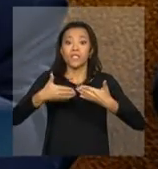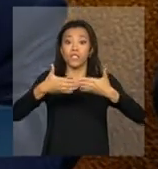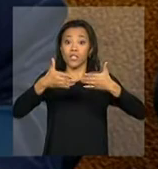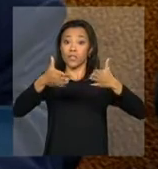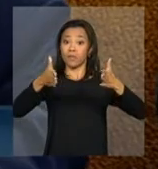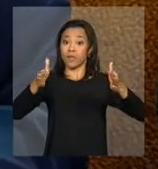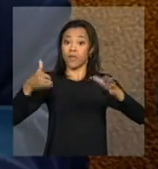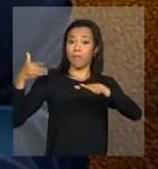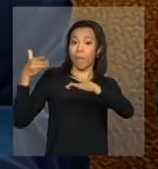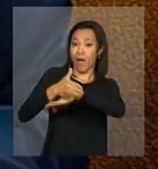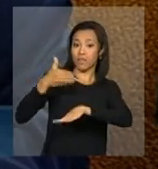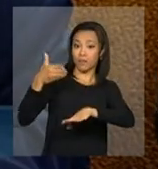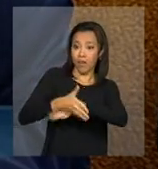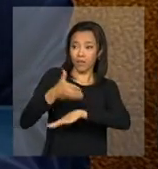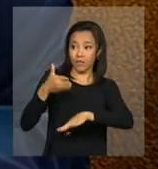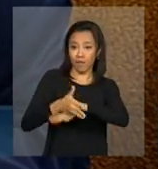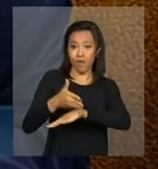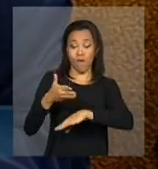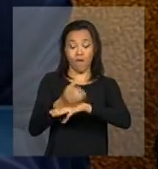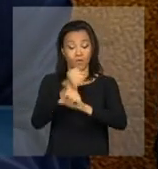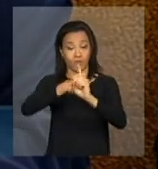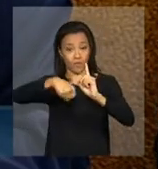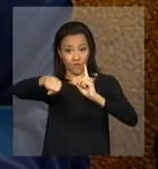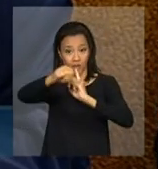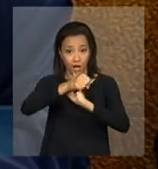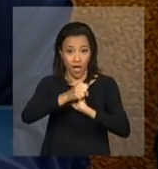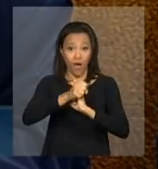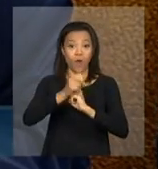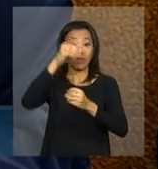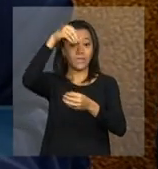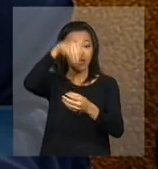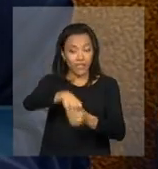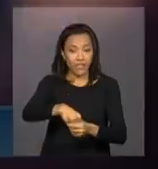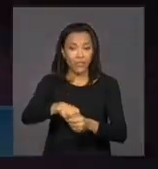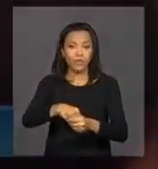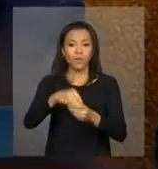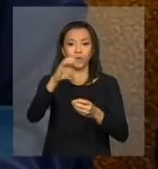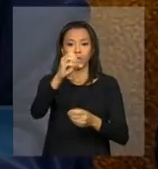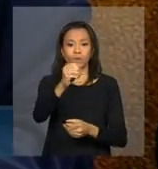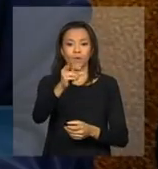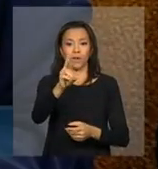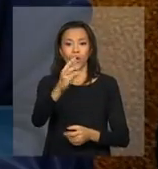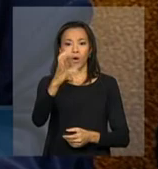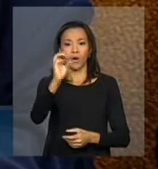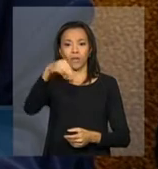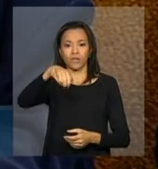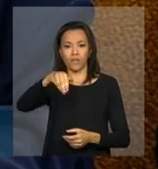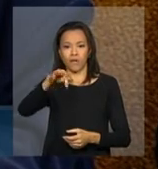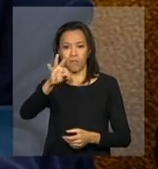processo de participação social no âmbito do orçamento federal.